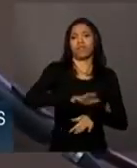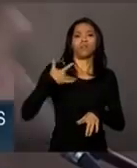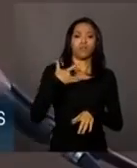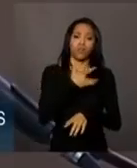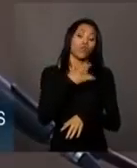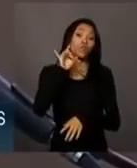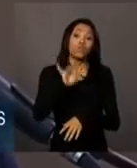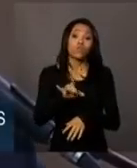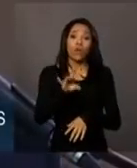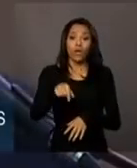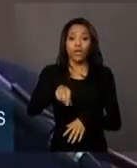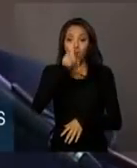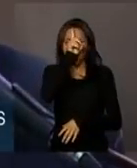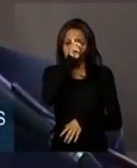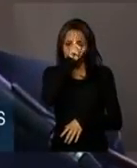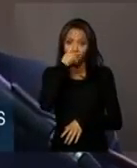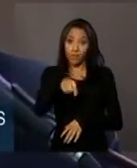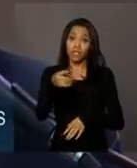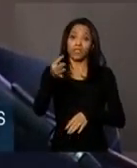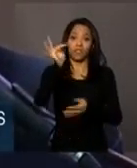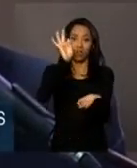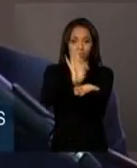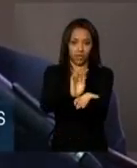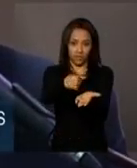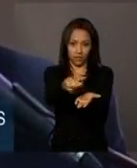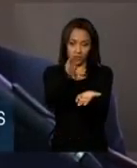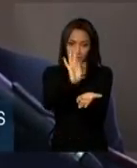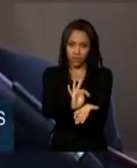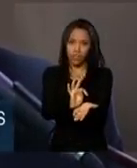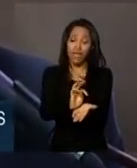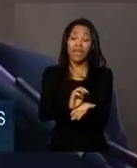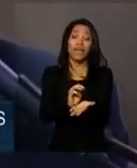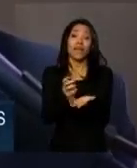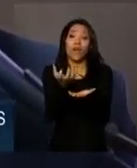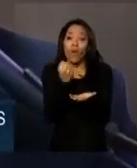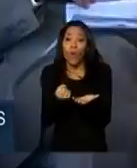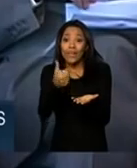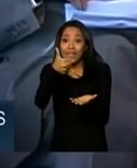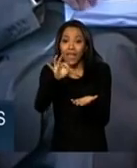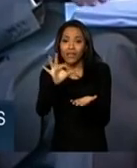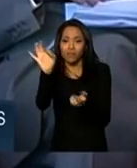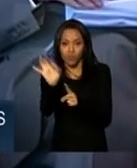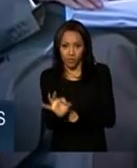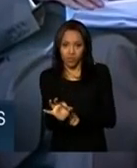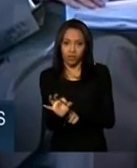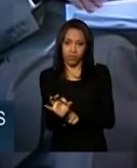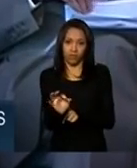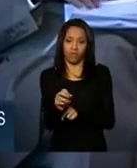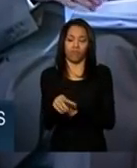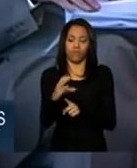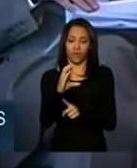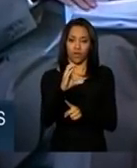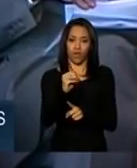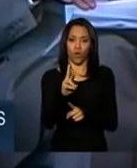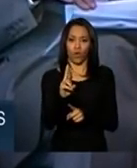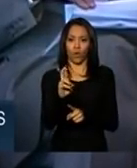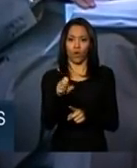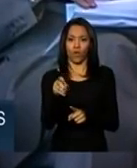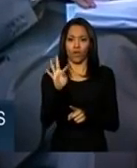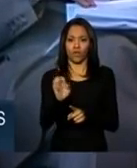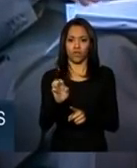Hospital de Urgência de Teresina consome 10% da nossa receita corrente líquida. Mais